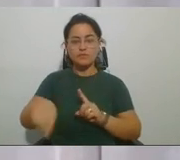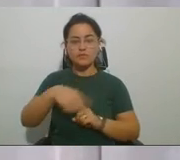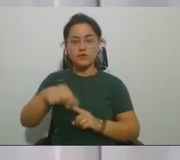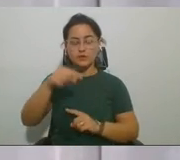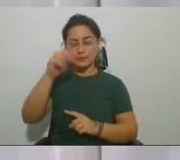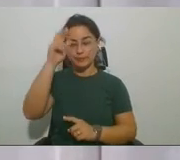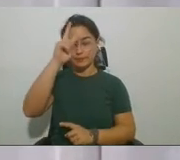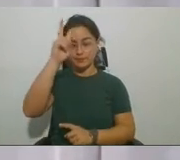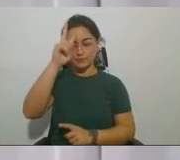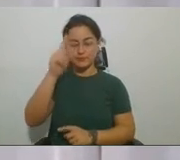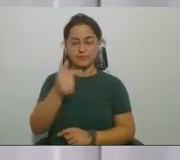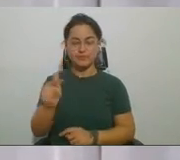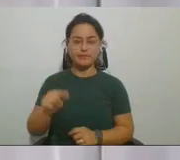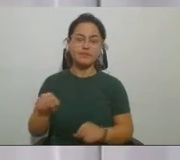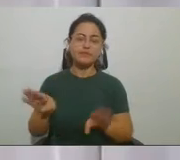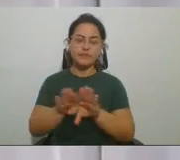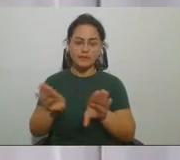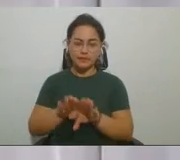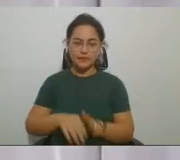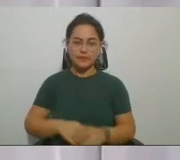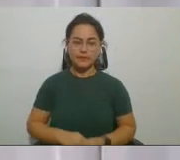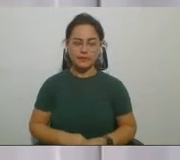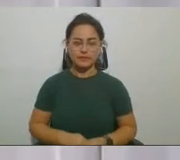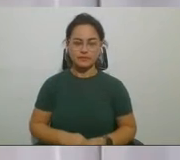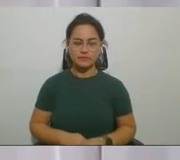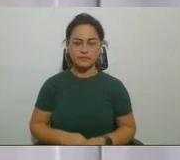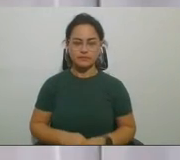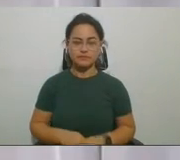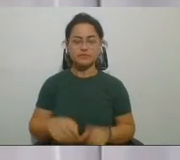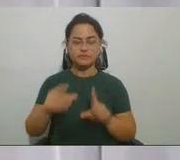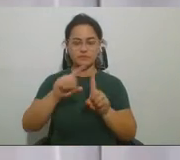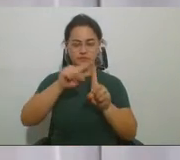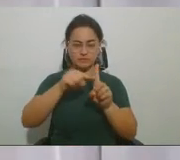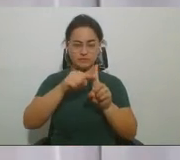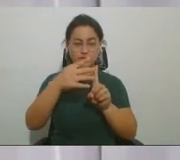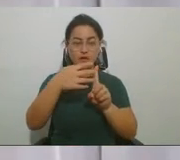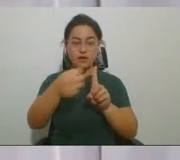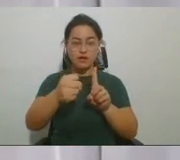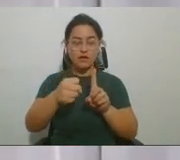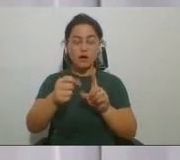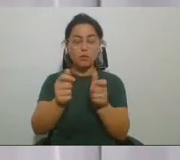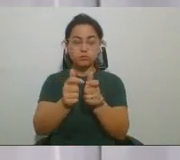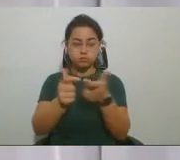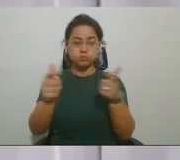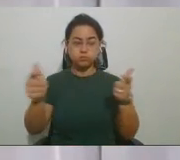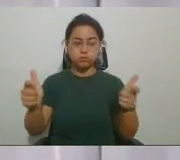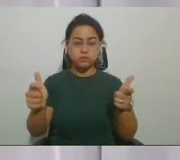o aumento na procura do aborto se deve da ação